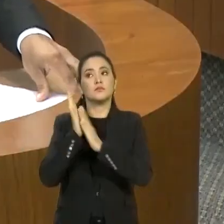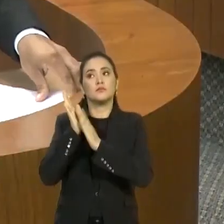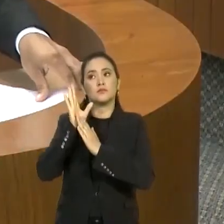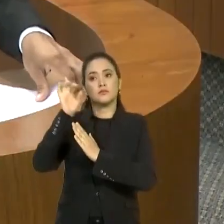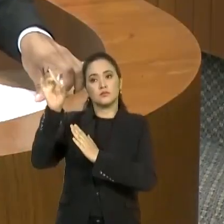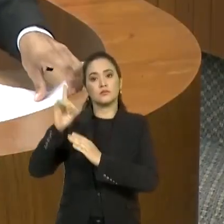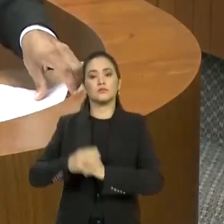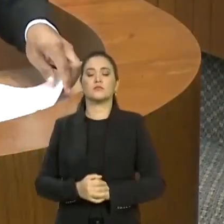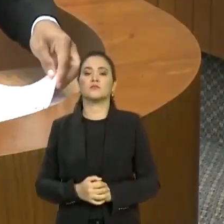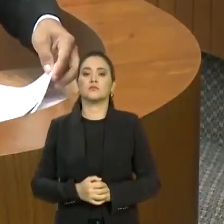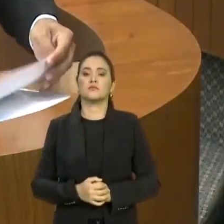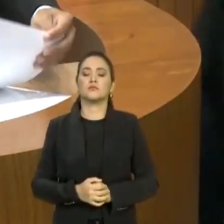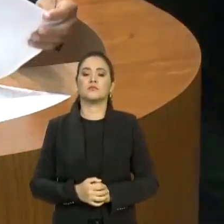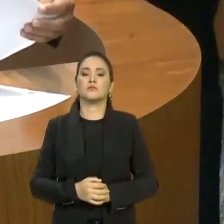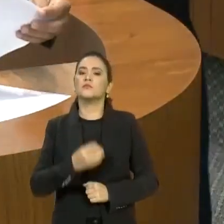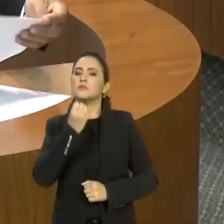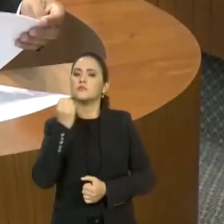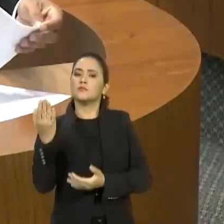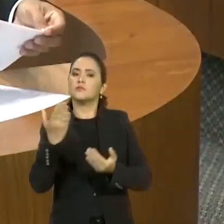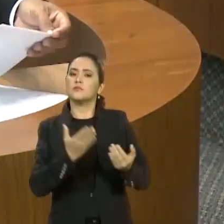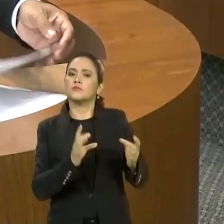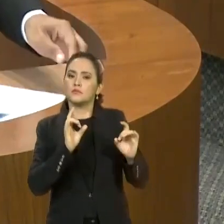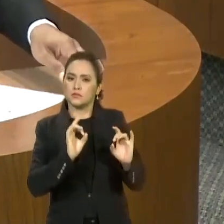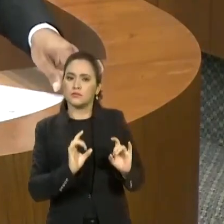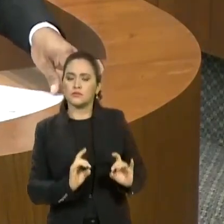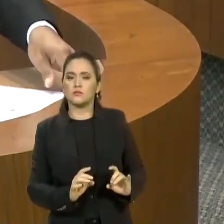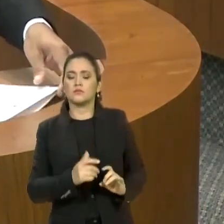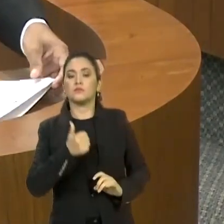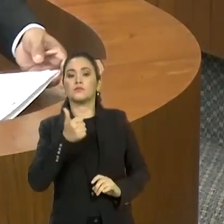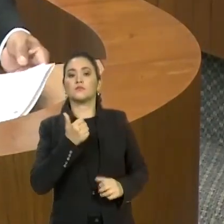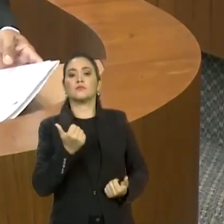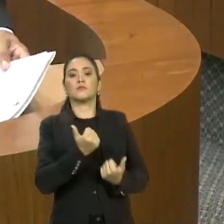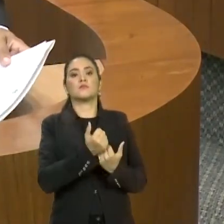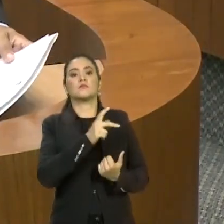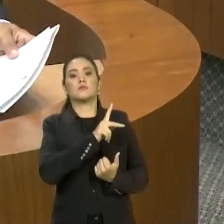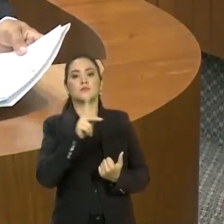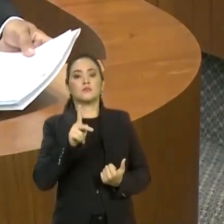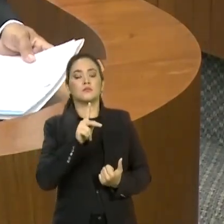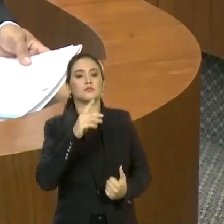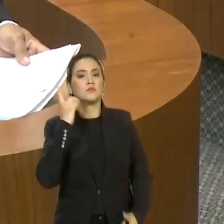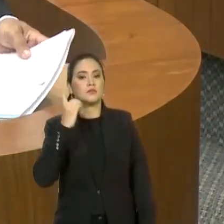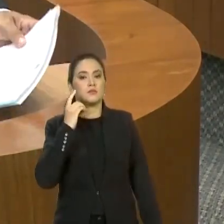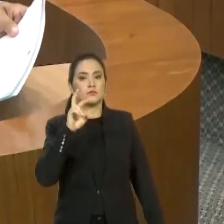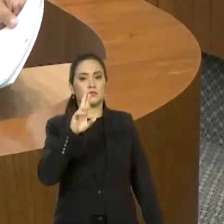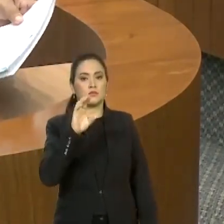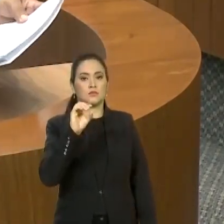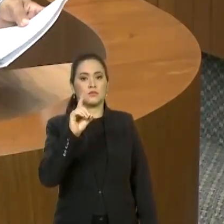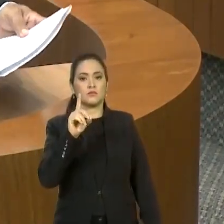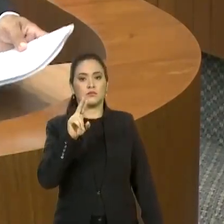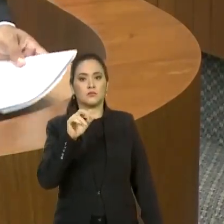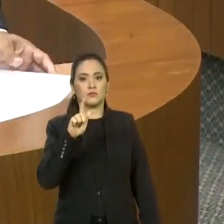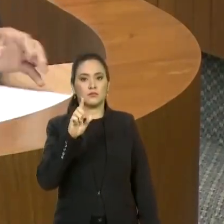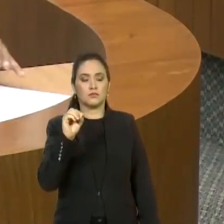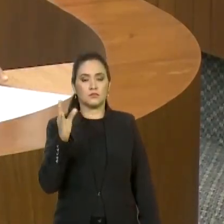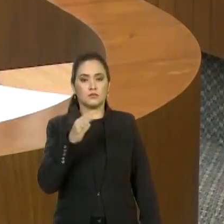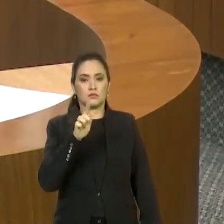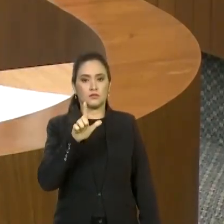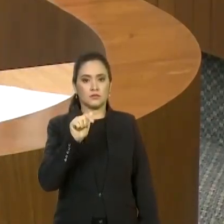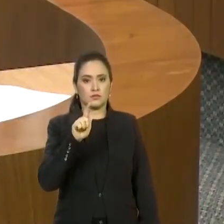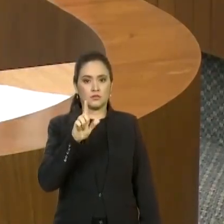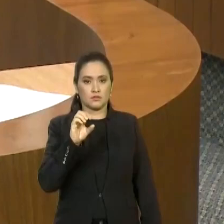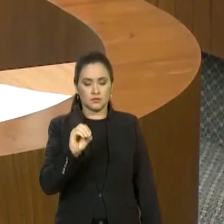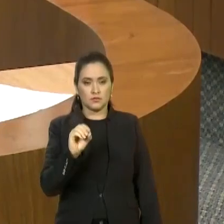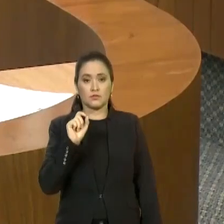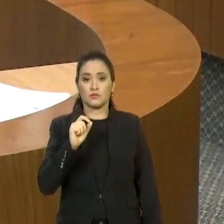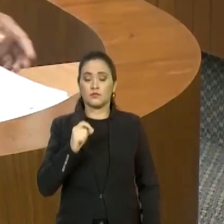Maranhão. Comentário de forma especial. Primeiro vice-presidente da Casa, deputado Rodrigo Lago, assumiu interinamente a presidência